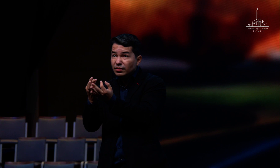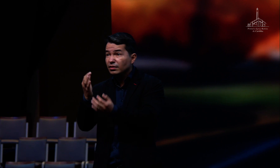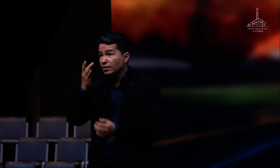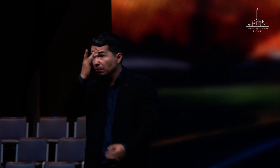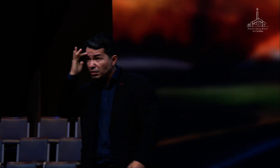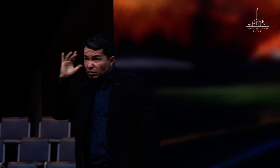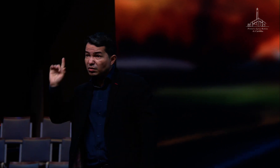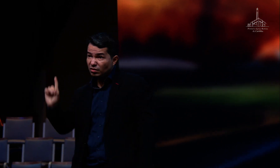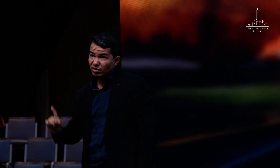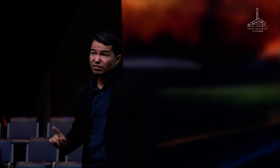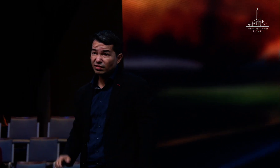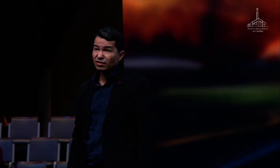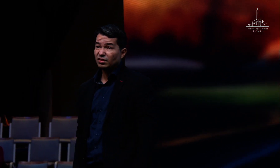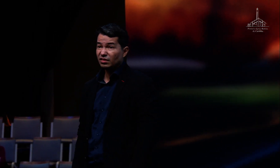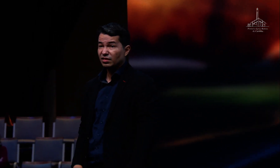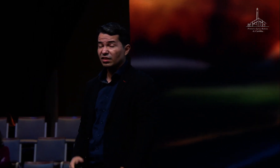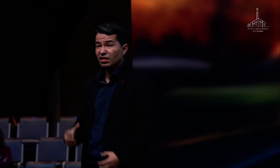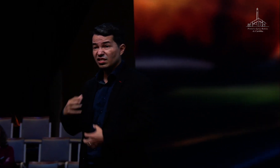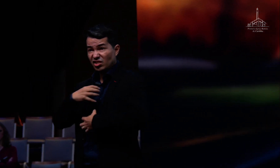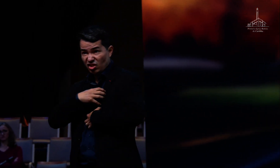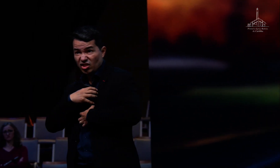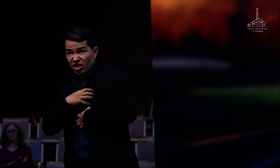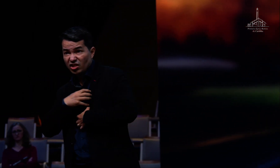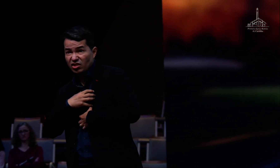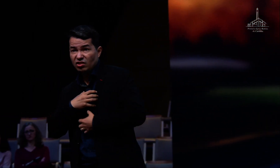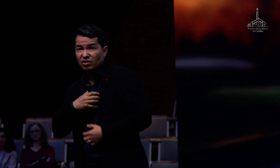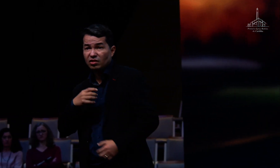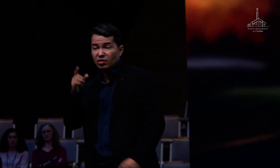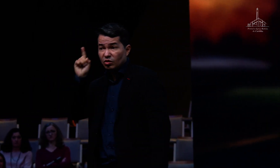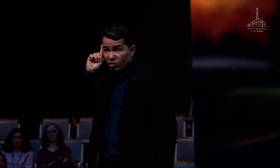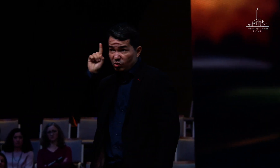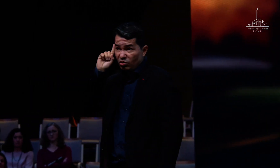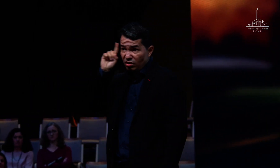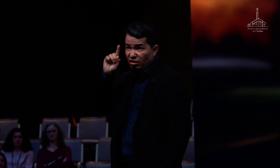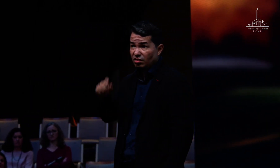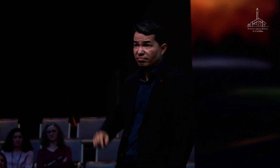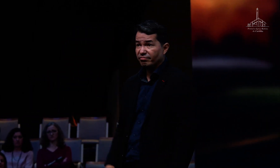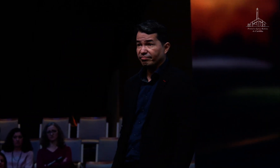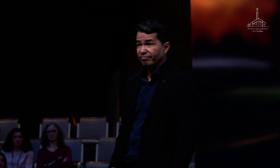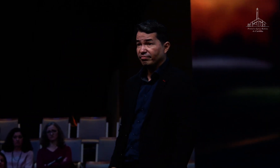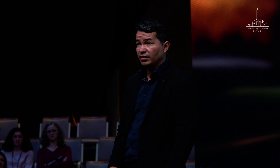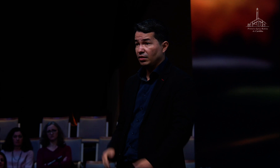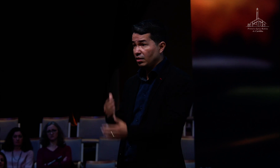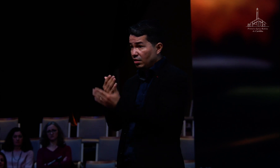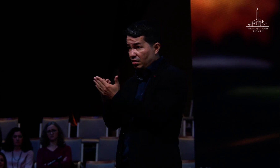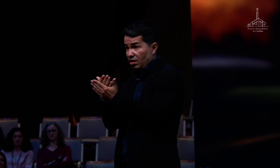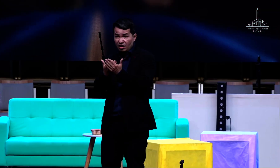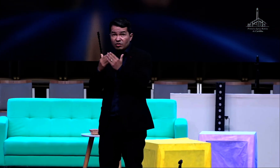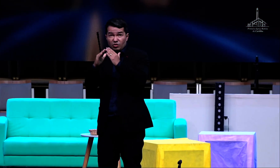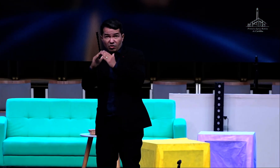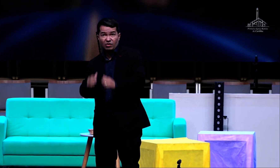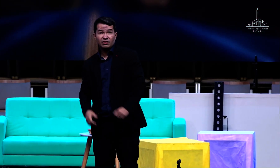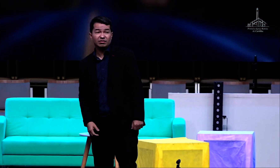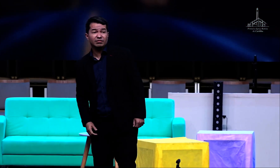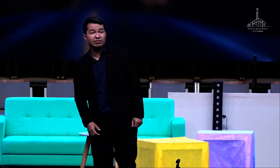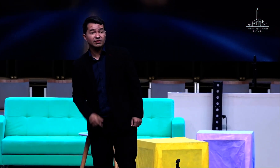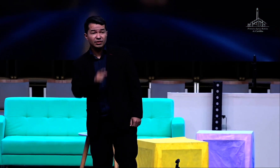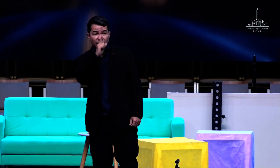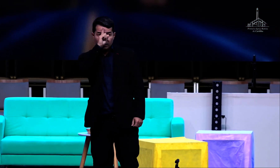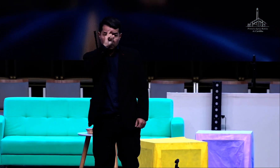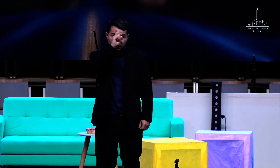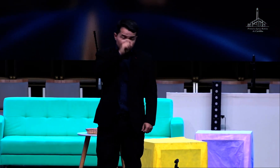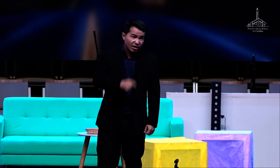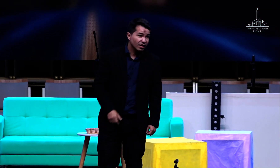as famílias com pessoas com deficiência, elas têm esse sentimento todos os dias. Na